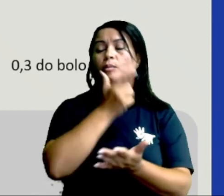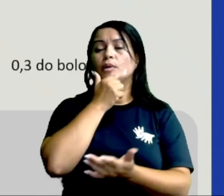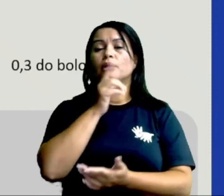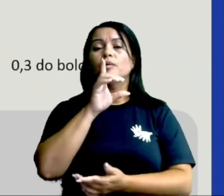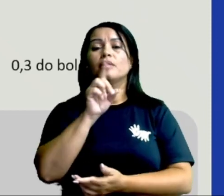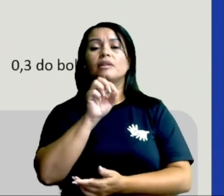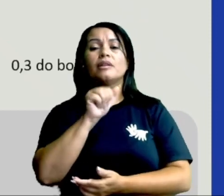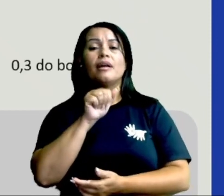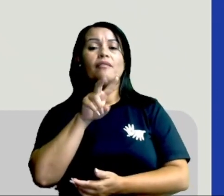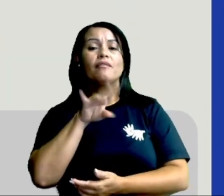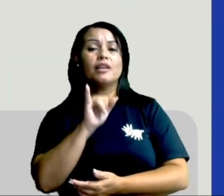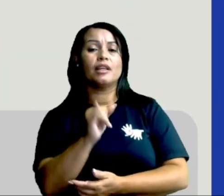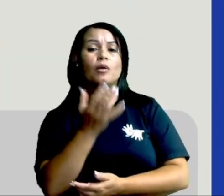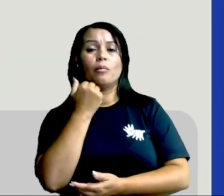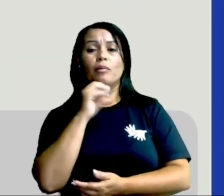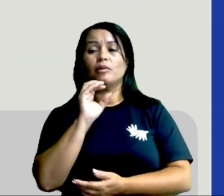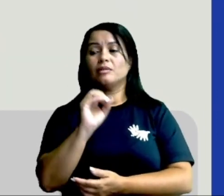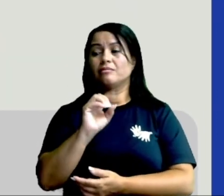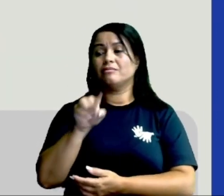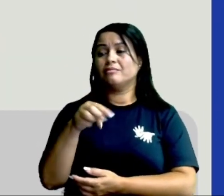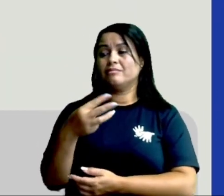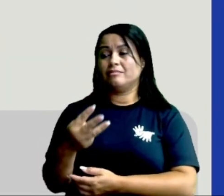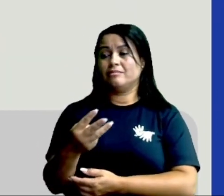Davi 0,3 do bolo.